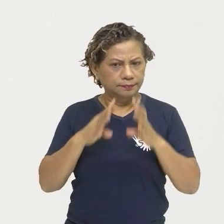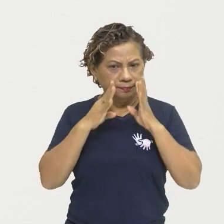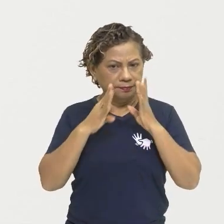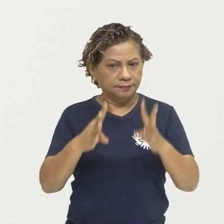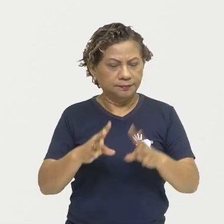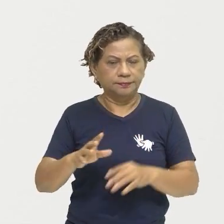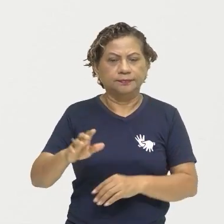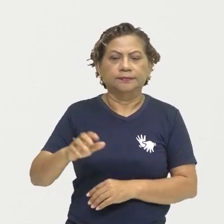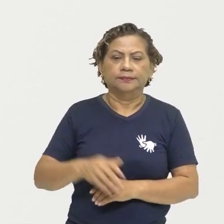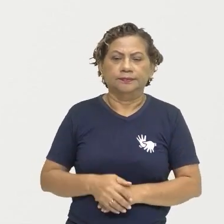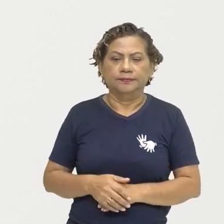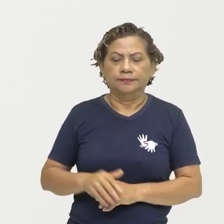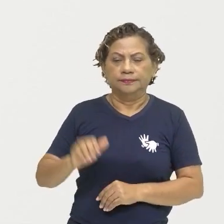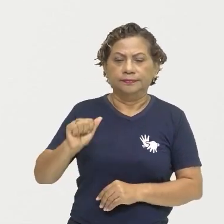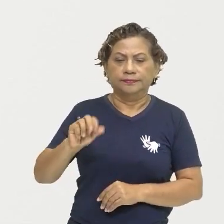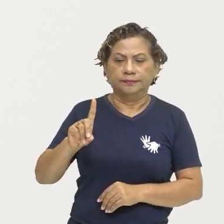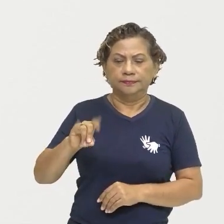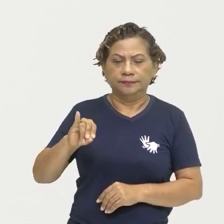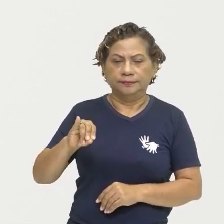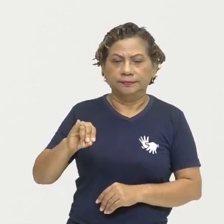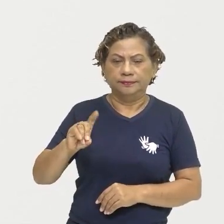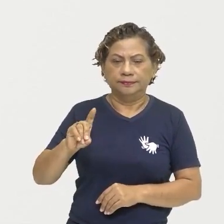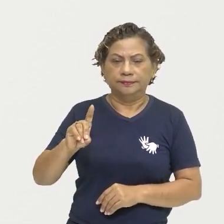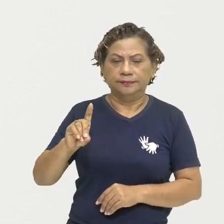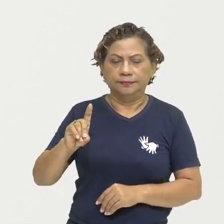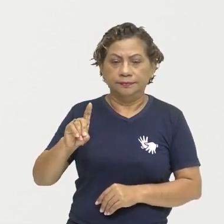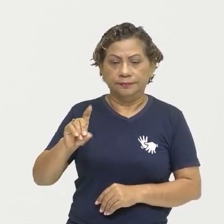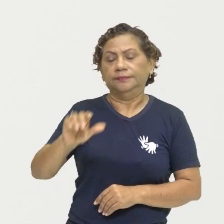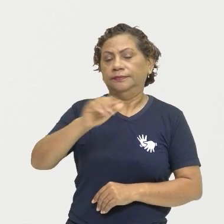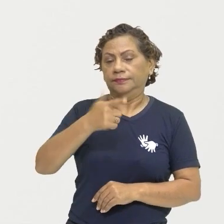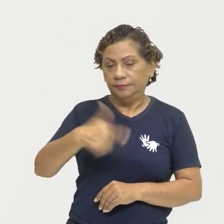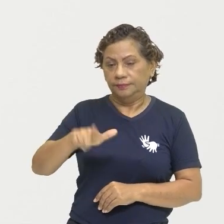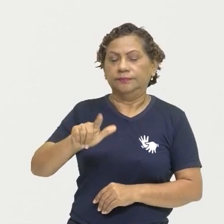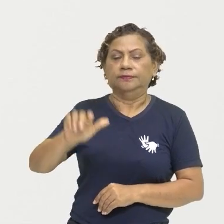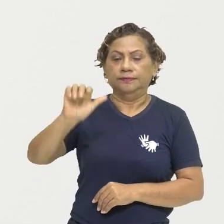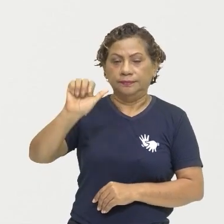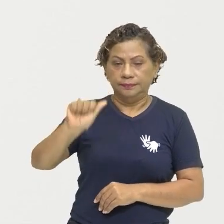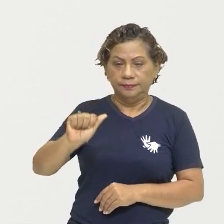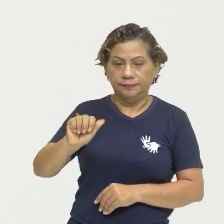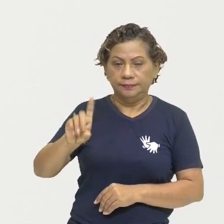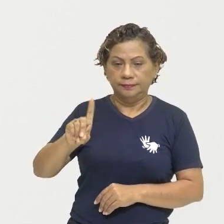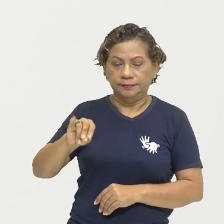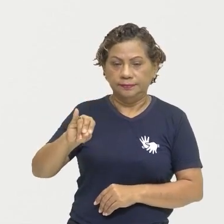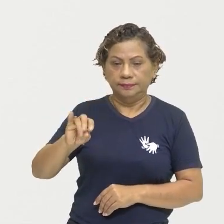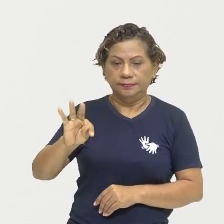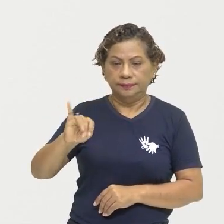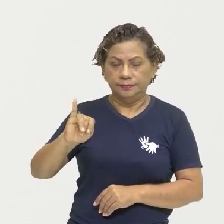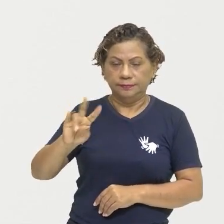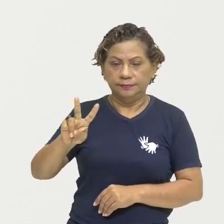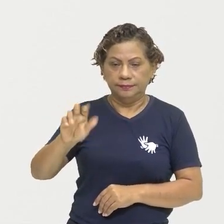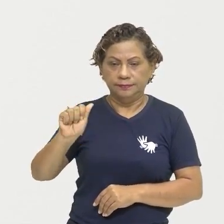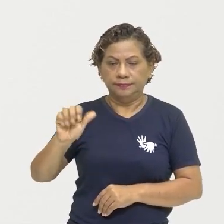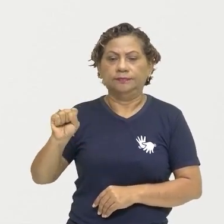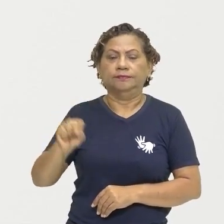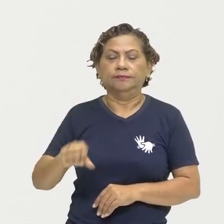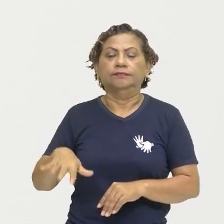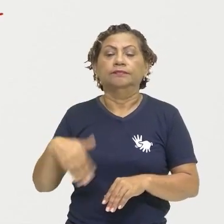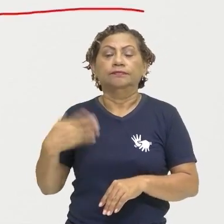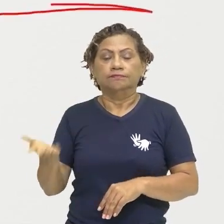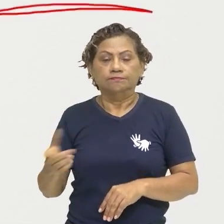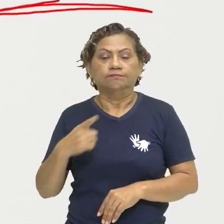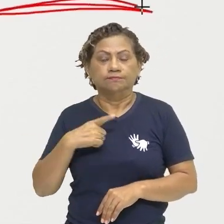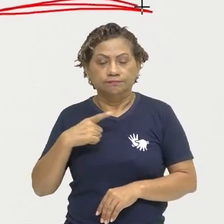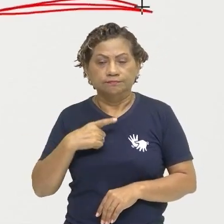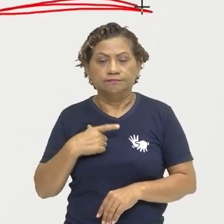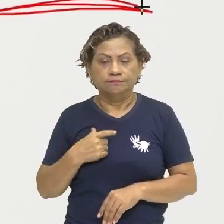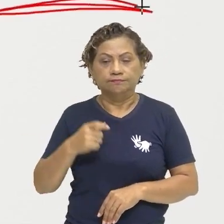mas as aditivas, ela diz que traz a conjunção unindo, como é que eu vou separar por vírgula? Quando elas tiverem sujeitos diferentes.